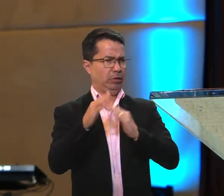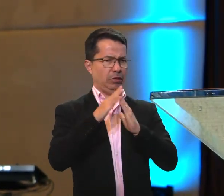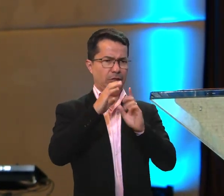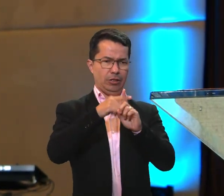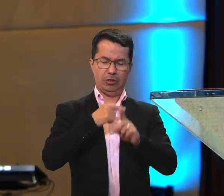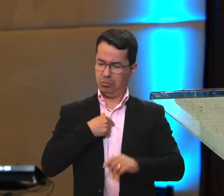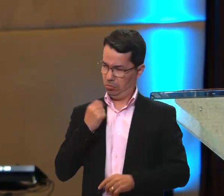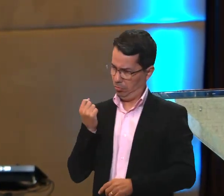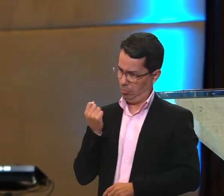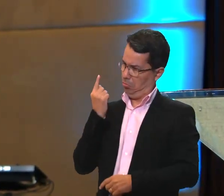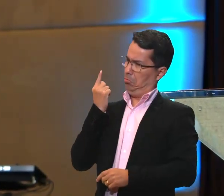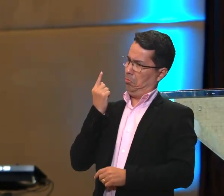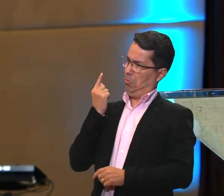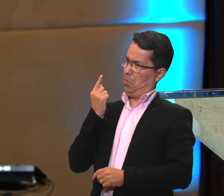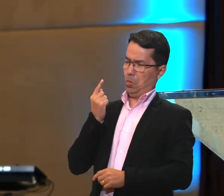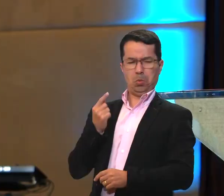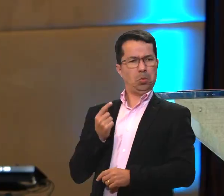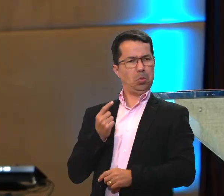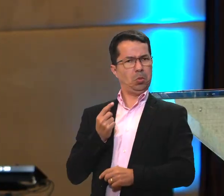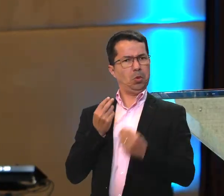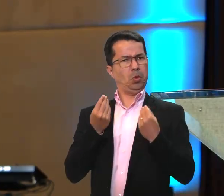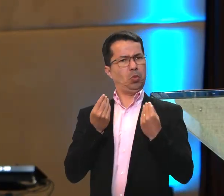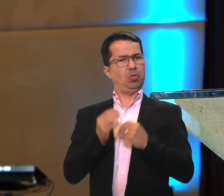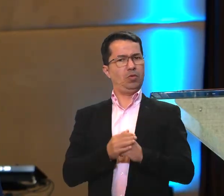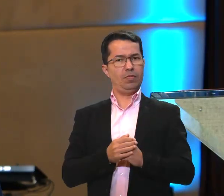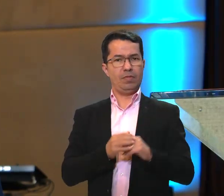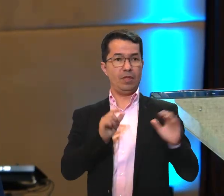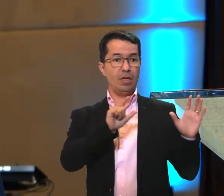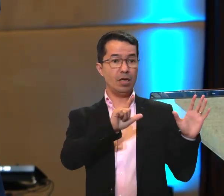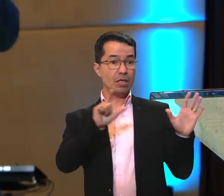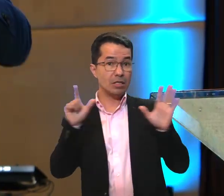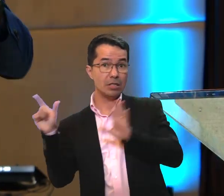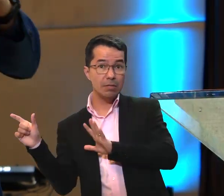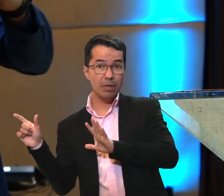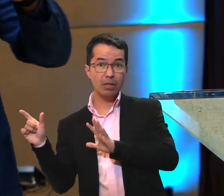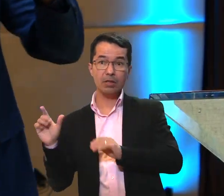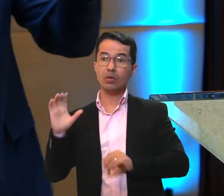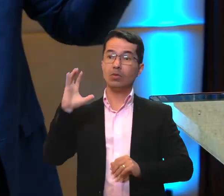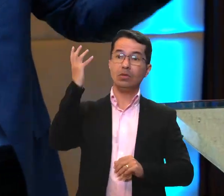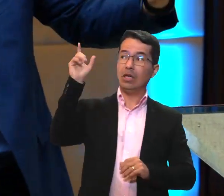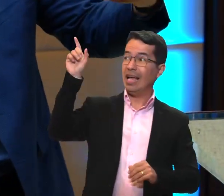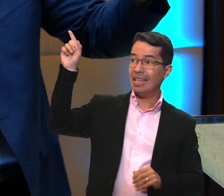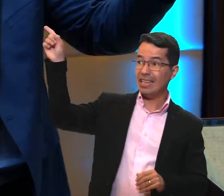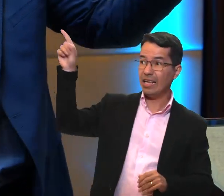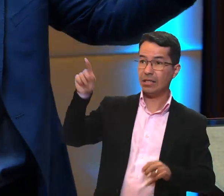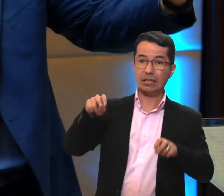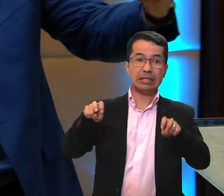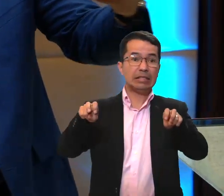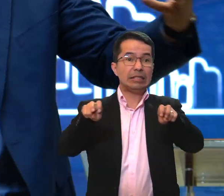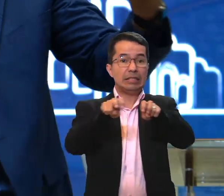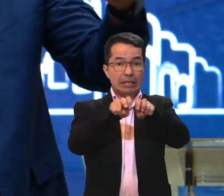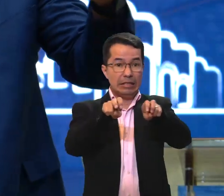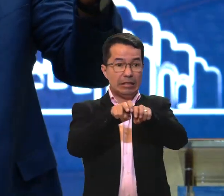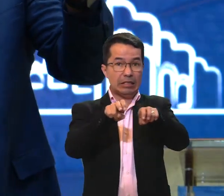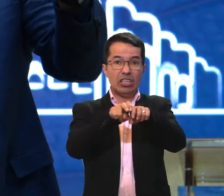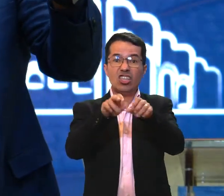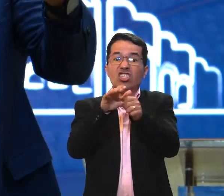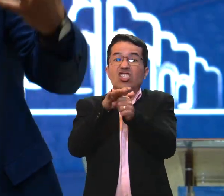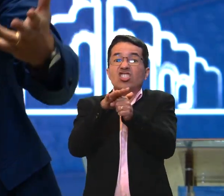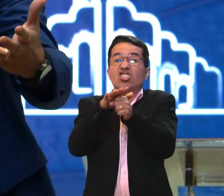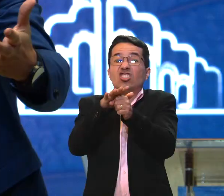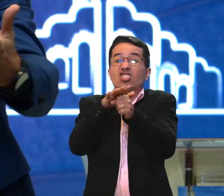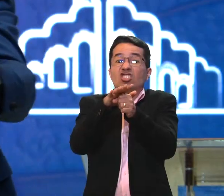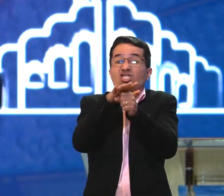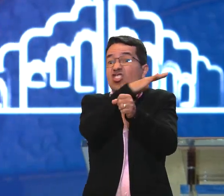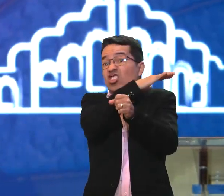Naquelas semanas seguintes, algo tremendo aconteceu. No ginásio começou a vir tanta gente que não tinha